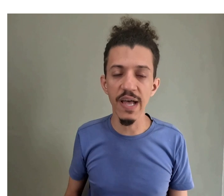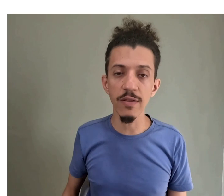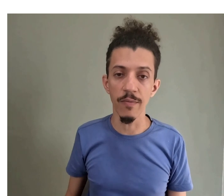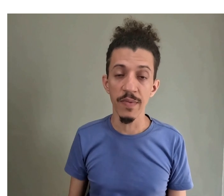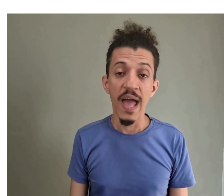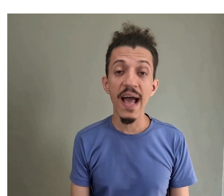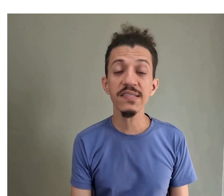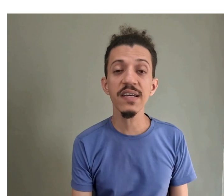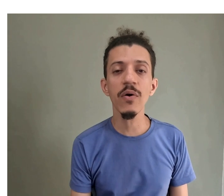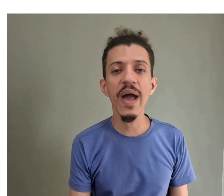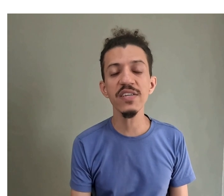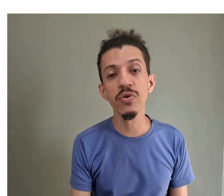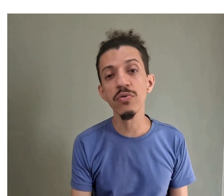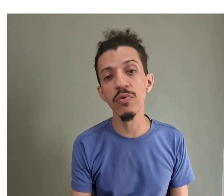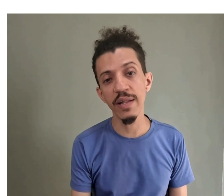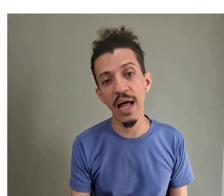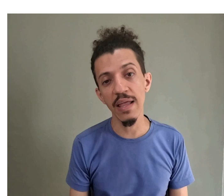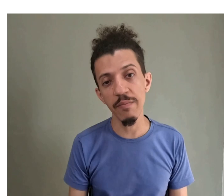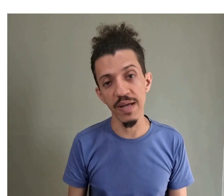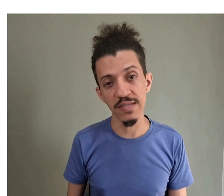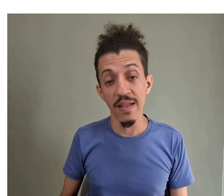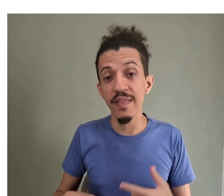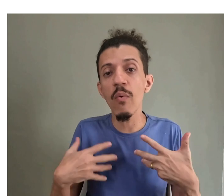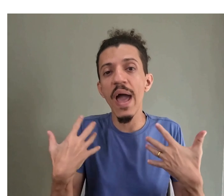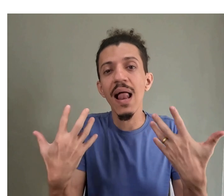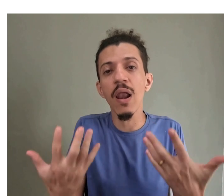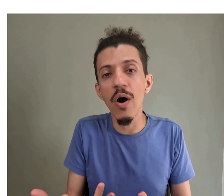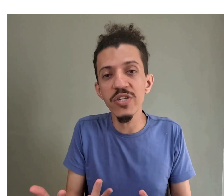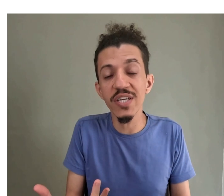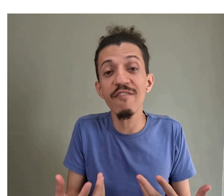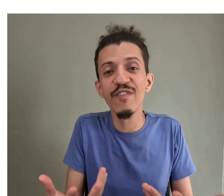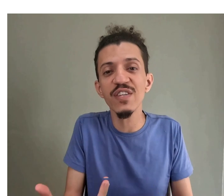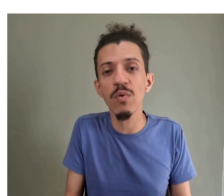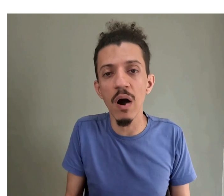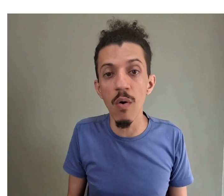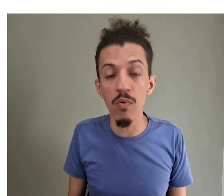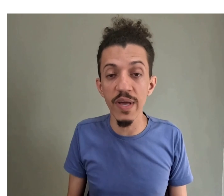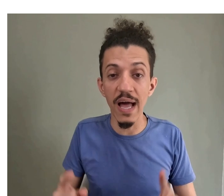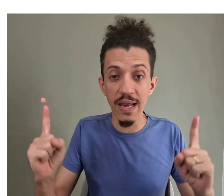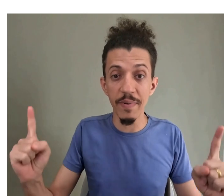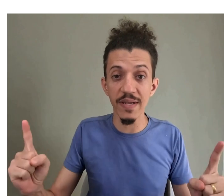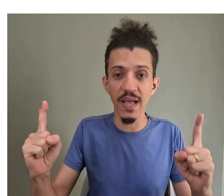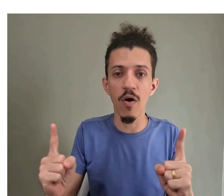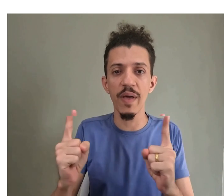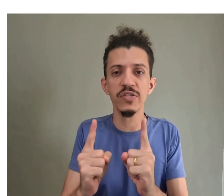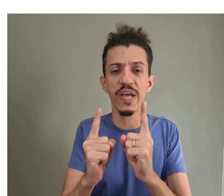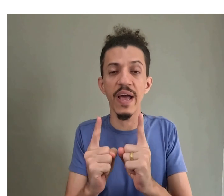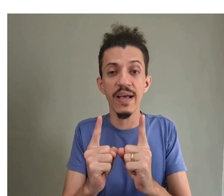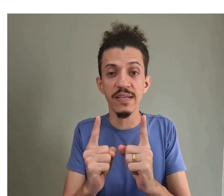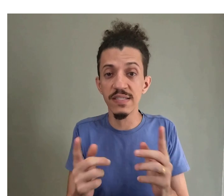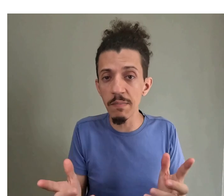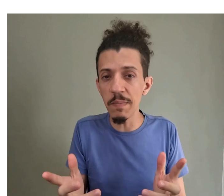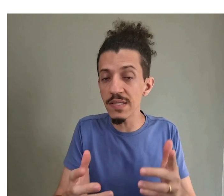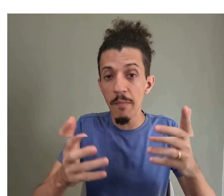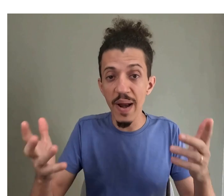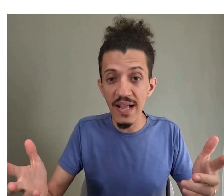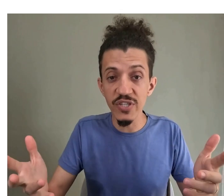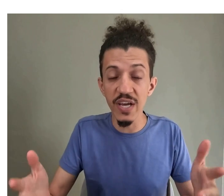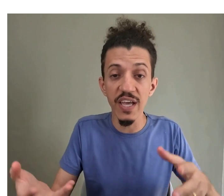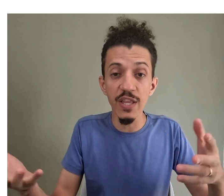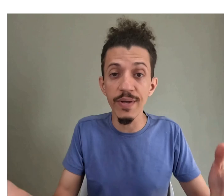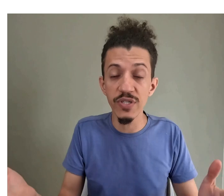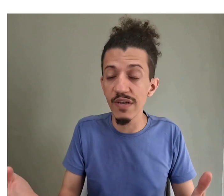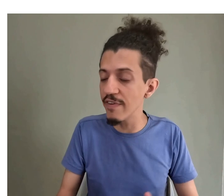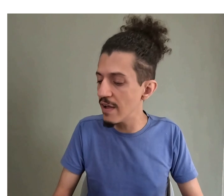está certo. Essa não é a estrutura da Libras, não é a lógica visual com que a Libras realmente é. Simples,